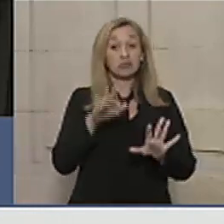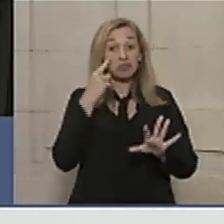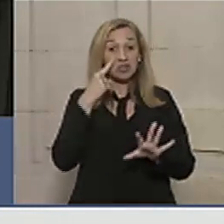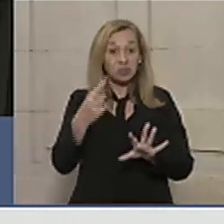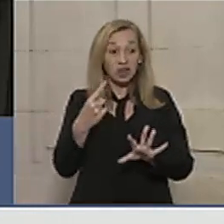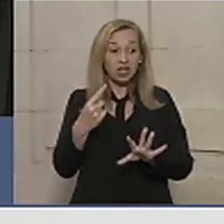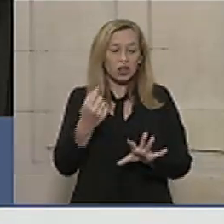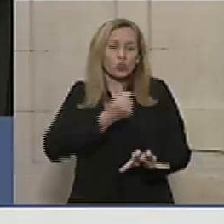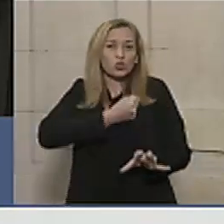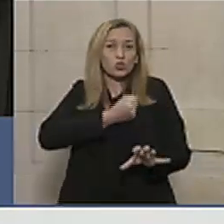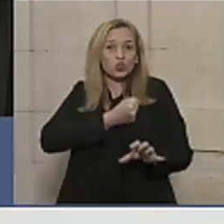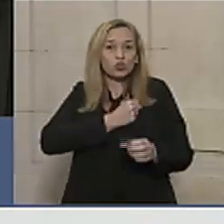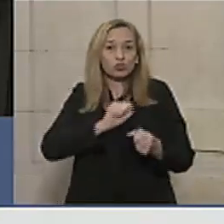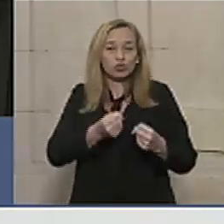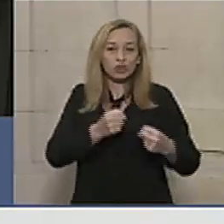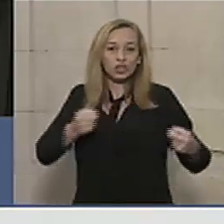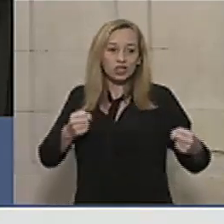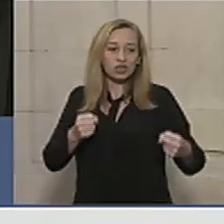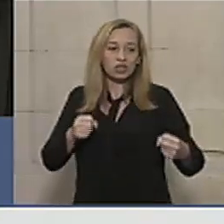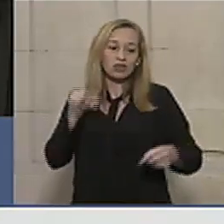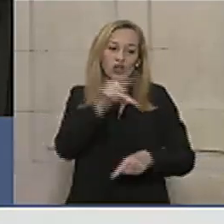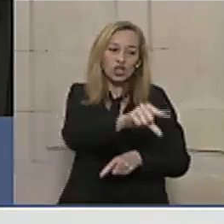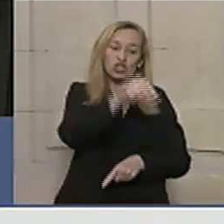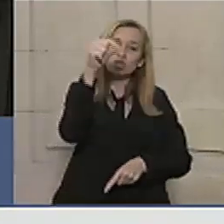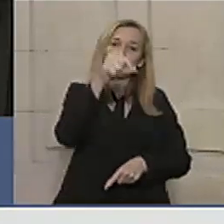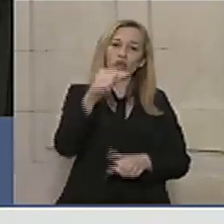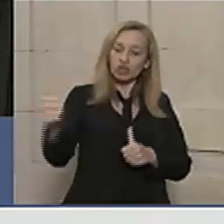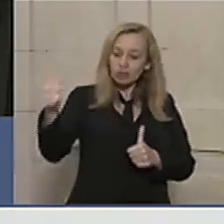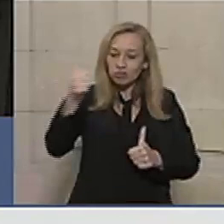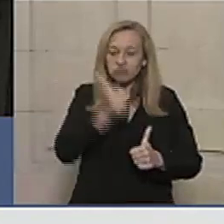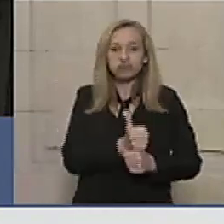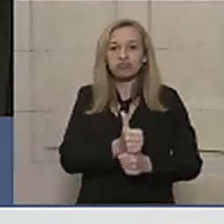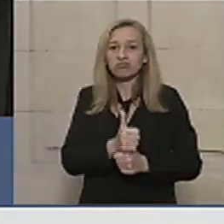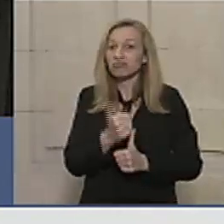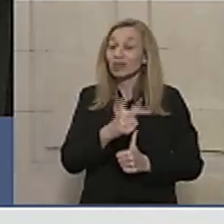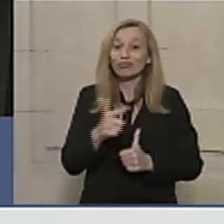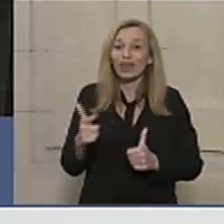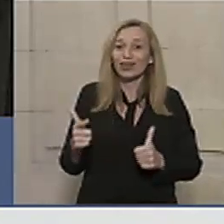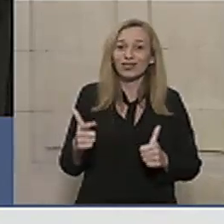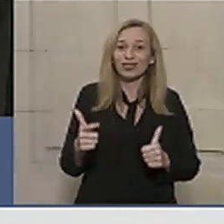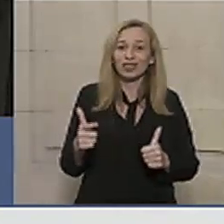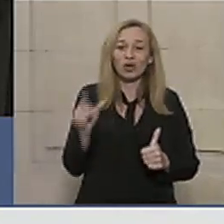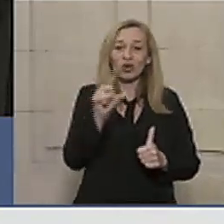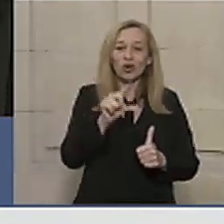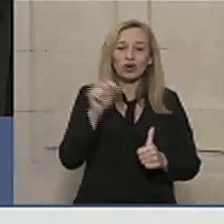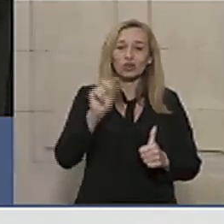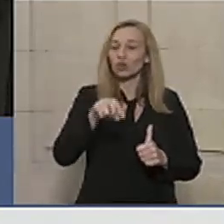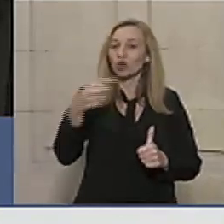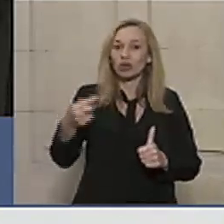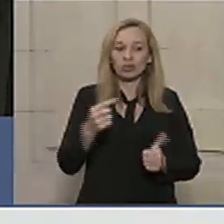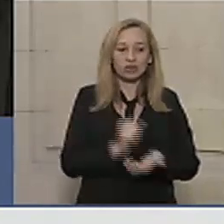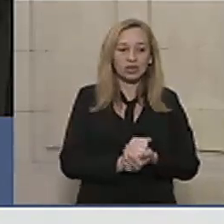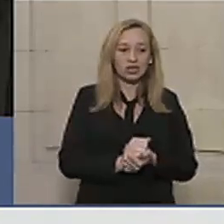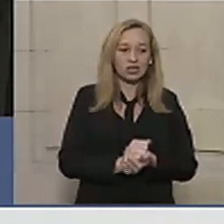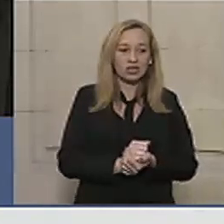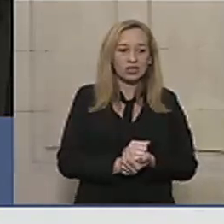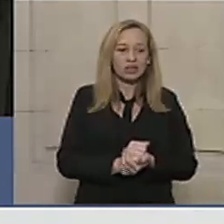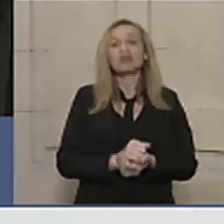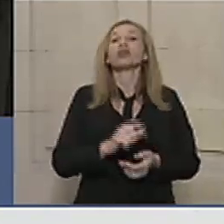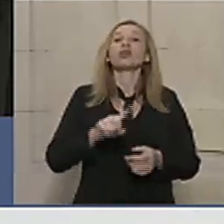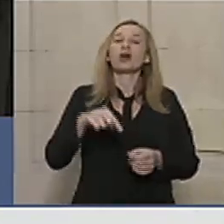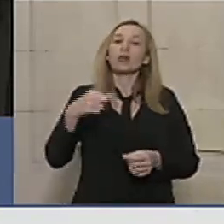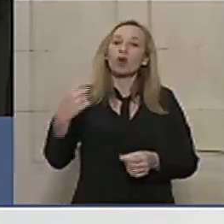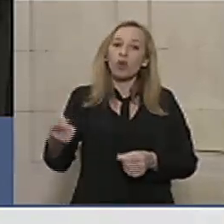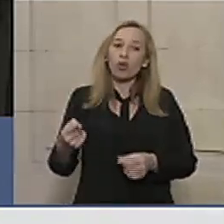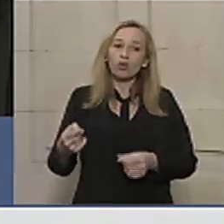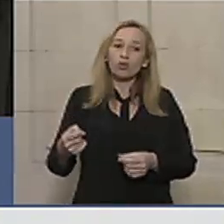por unanimidade ele foi escolhido e alçado à presidência, não houve eleição. E, portanto, foi aberta uma chapa nova